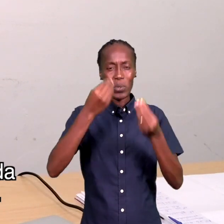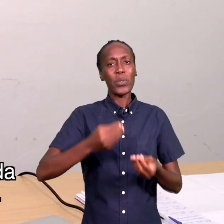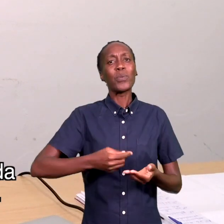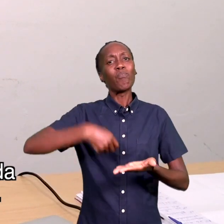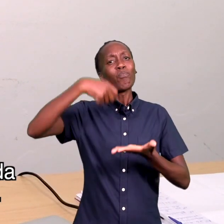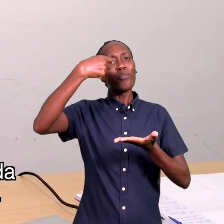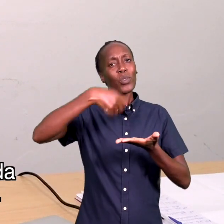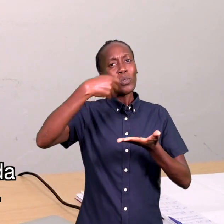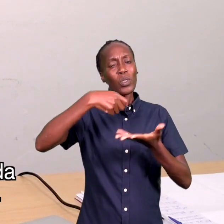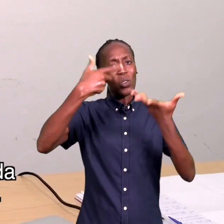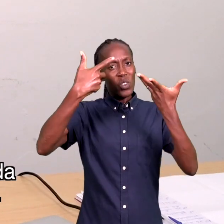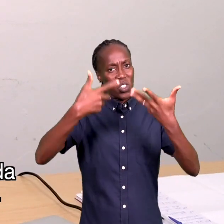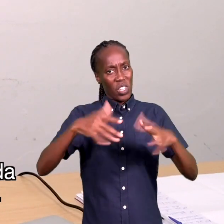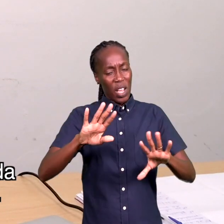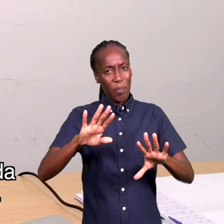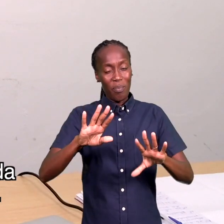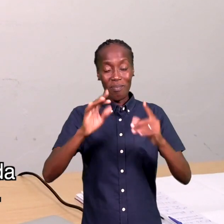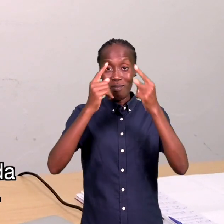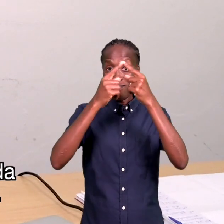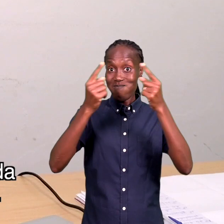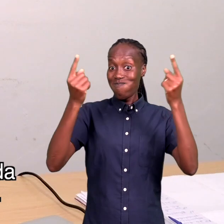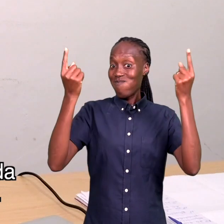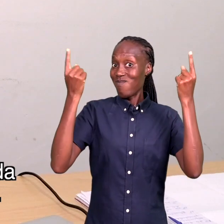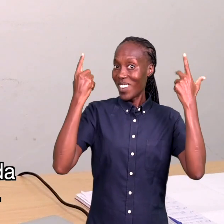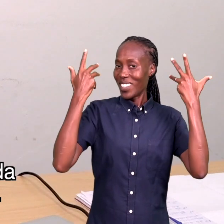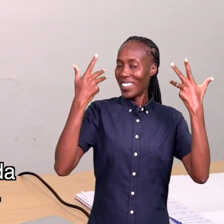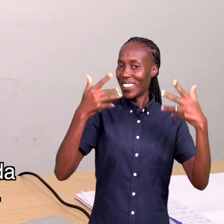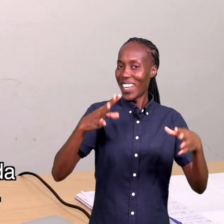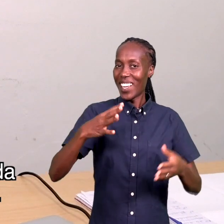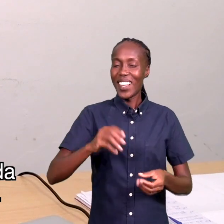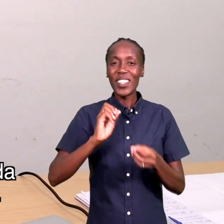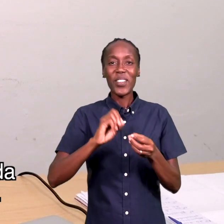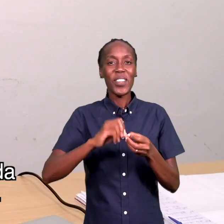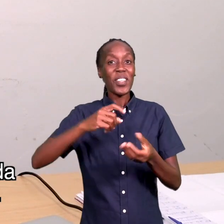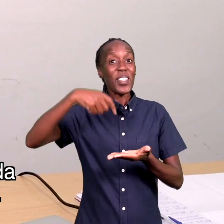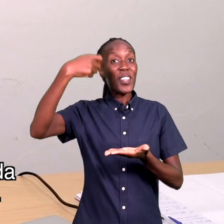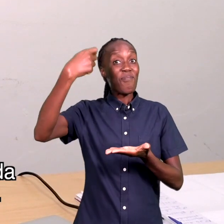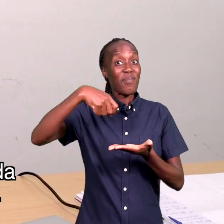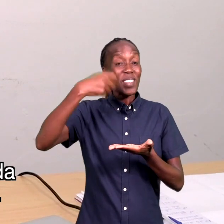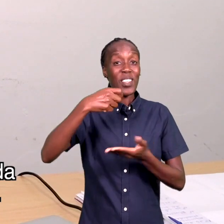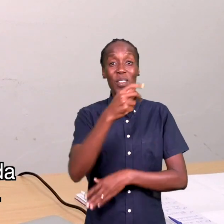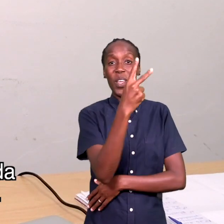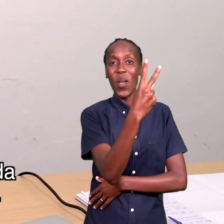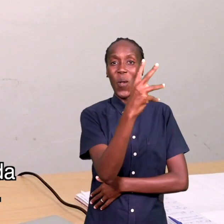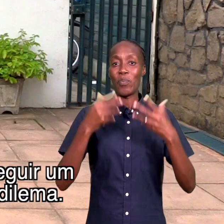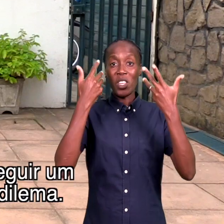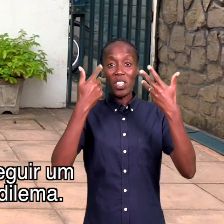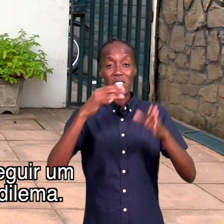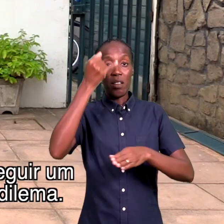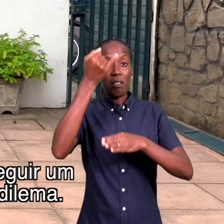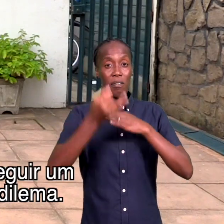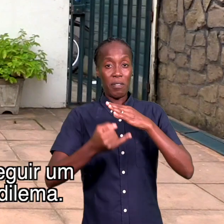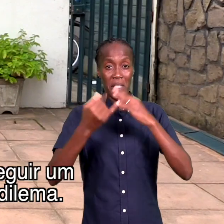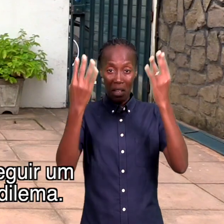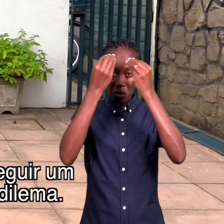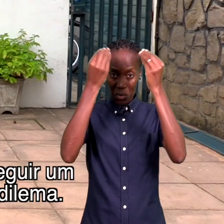Fiz o meu curso, sou licenciada em direito desde 2015. Depois de terminar